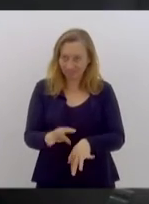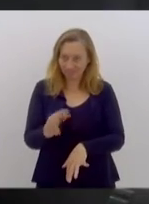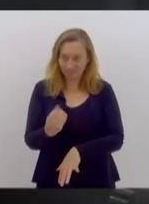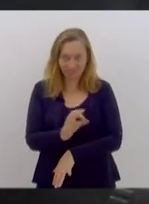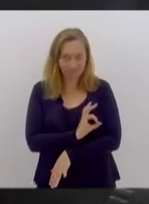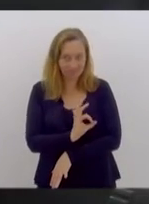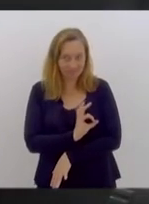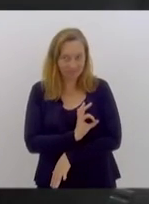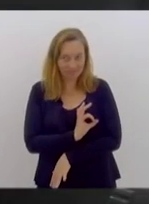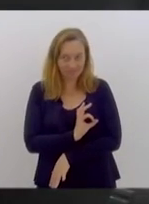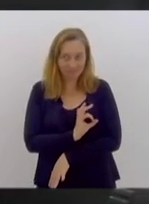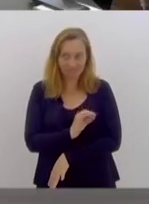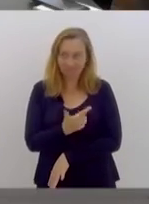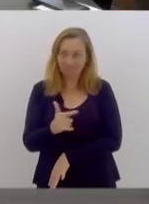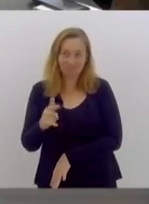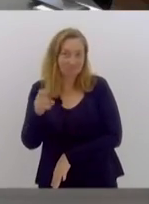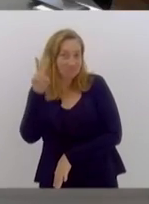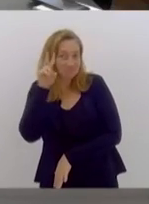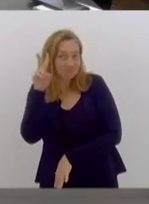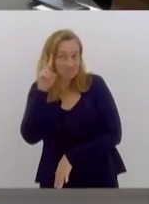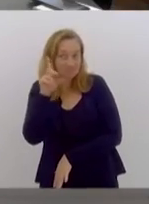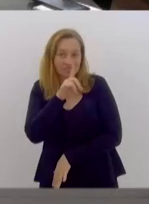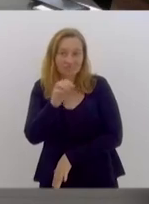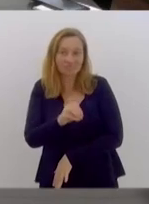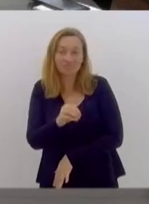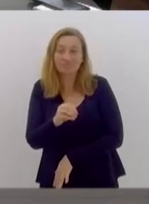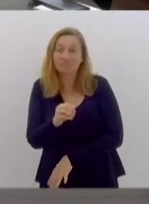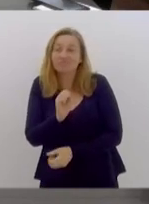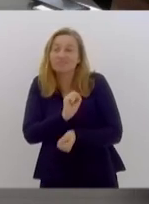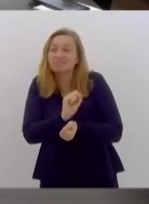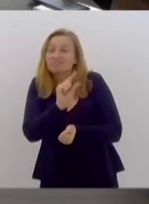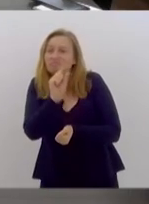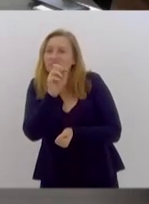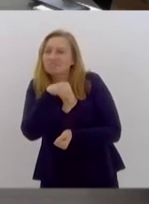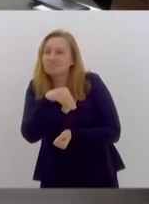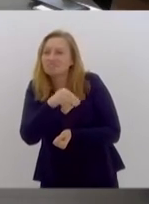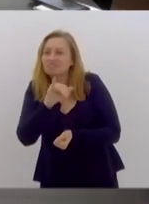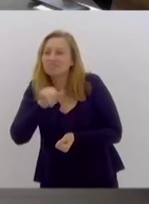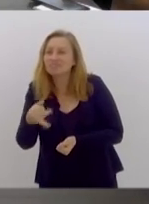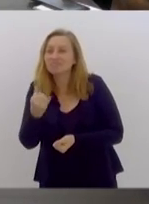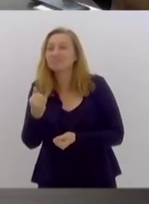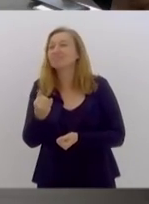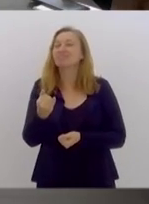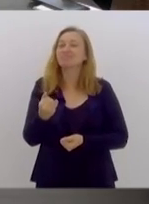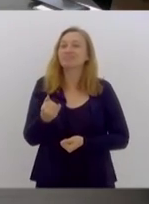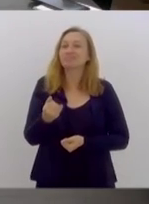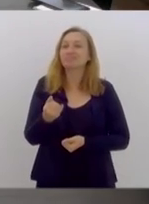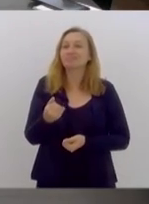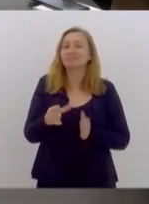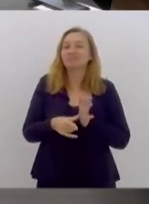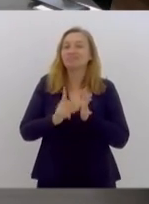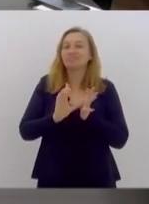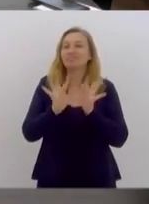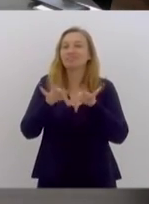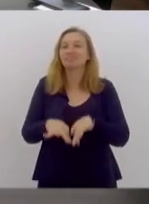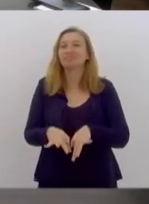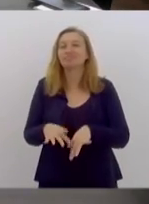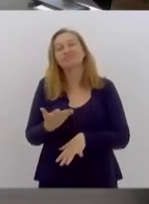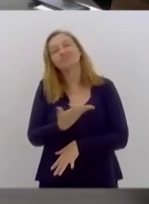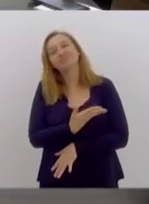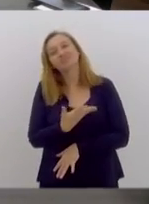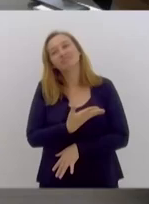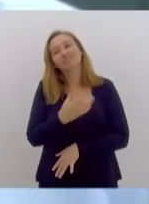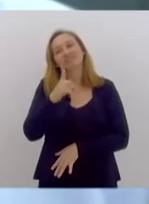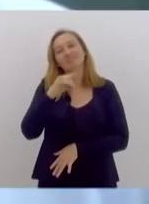Rocha não vai mais viver segunda-feira Dionísio pera aí minutinho gente vamos aproveitar antes de encerrar Vamos ouvir o nosso